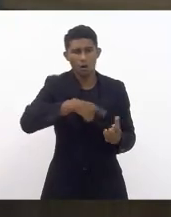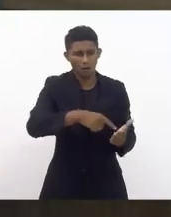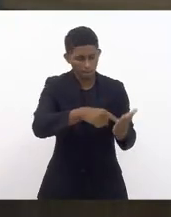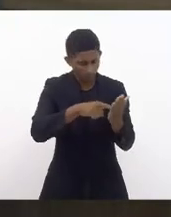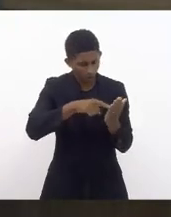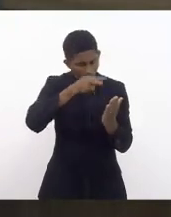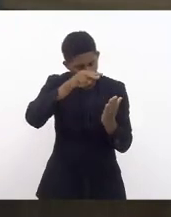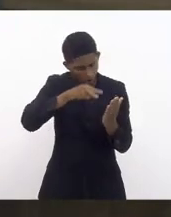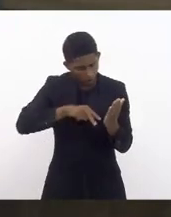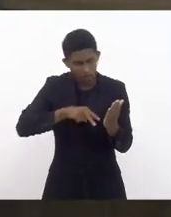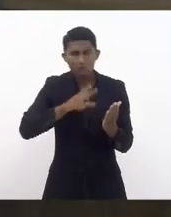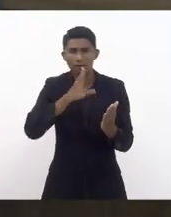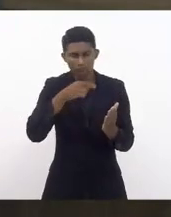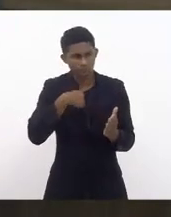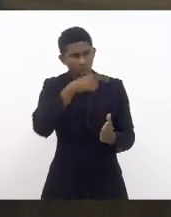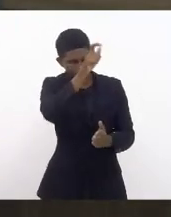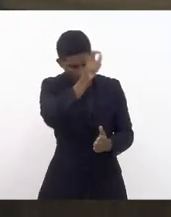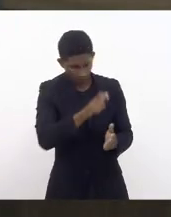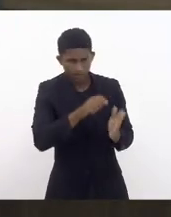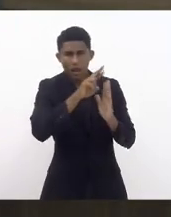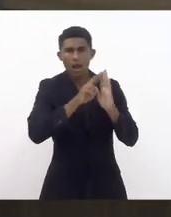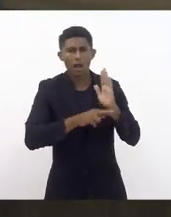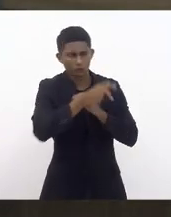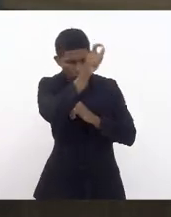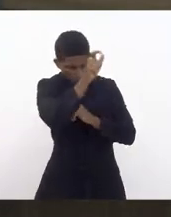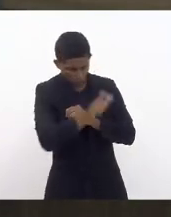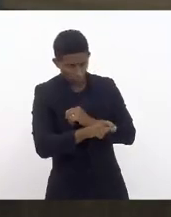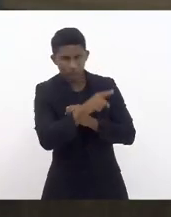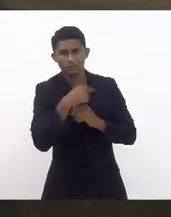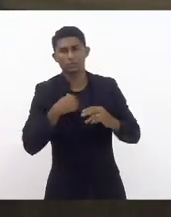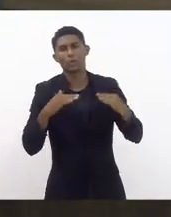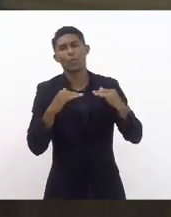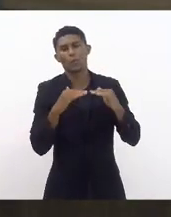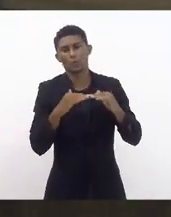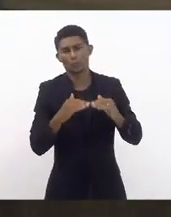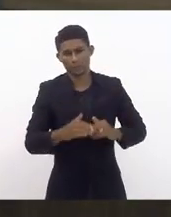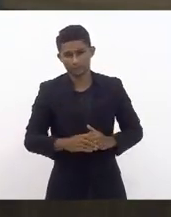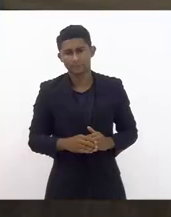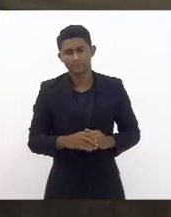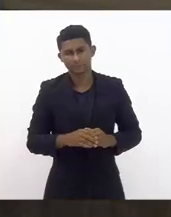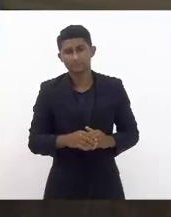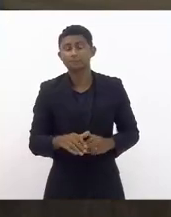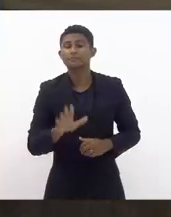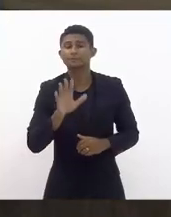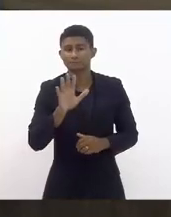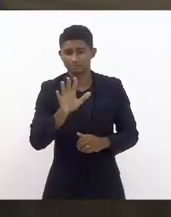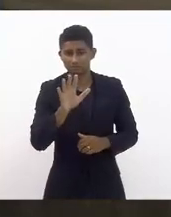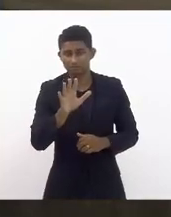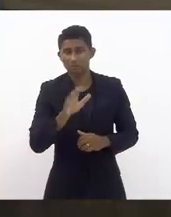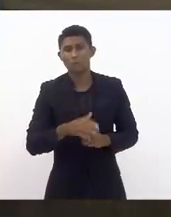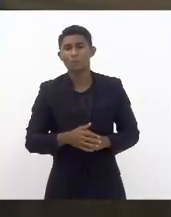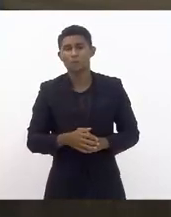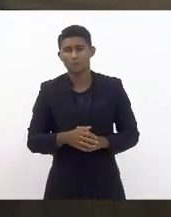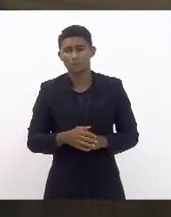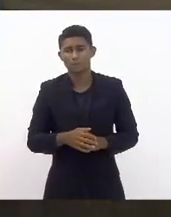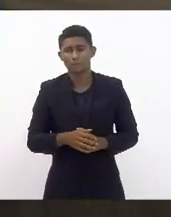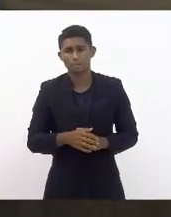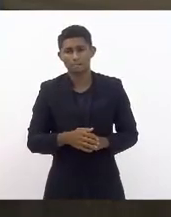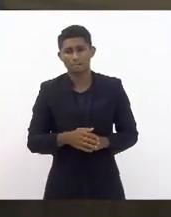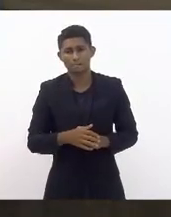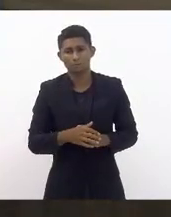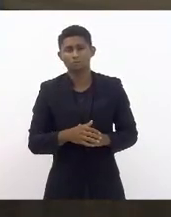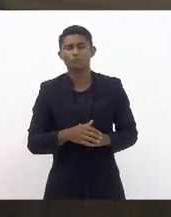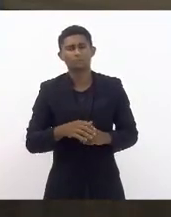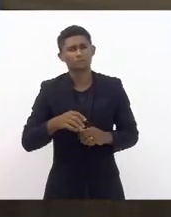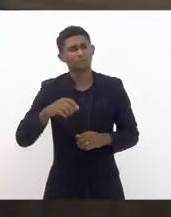mais o nosso voto. Acompanho o voto do relator, mas acredito que as ressalvas trazidas